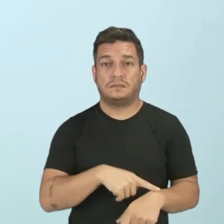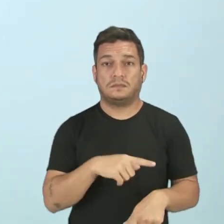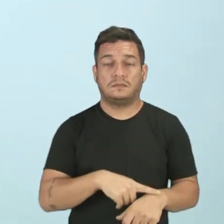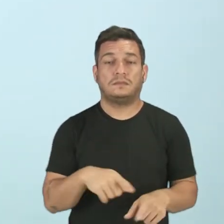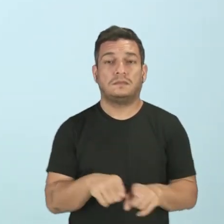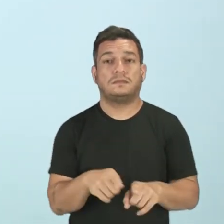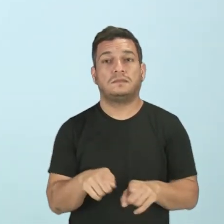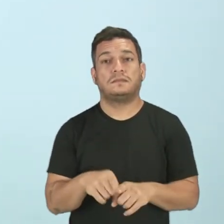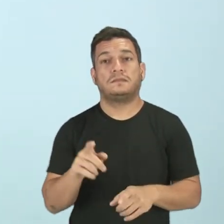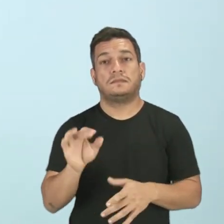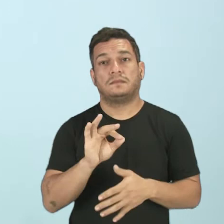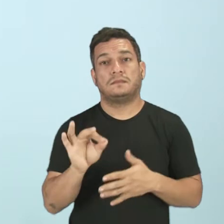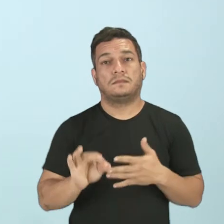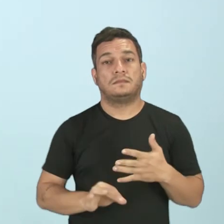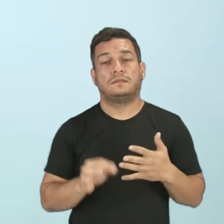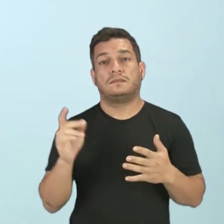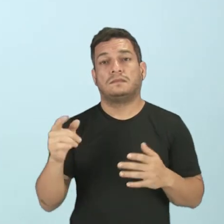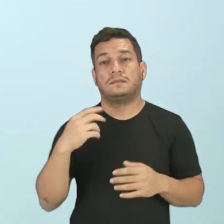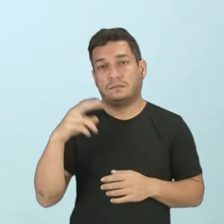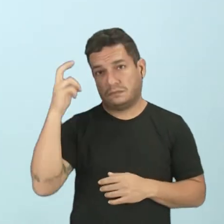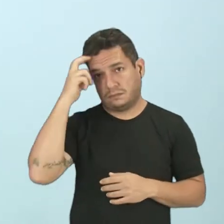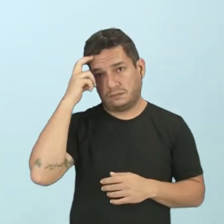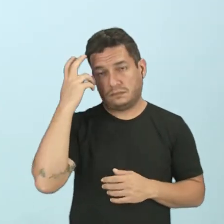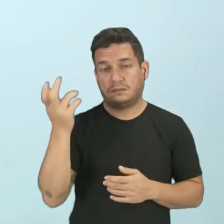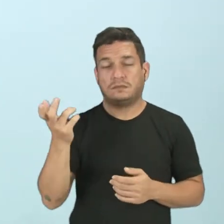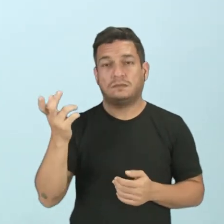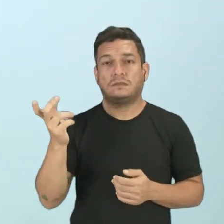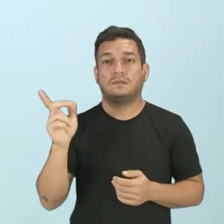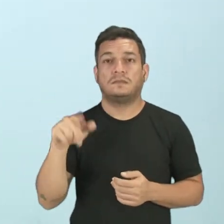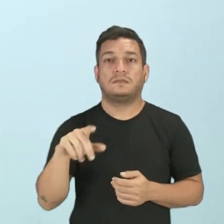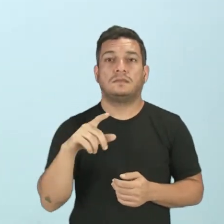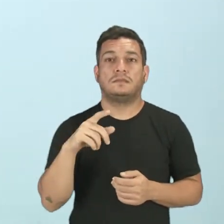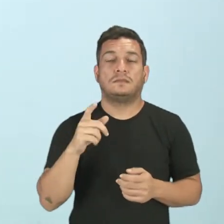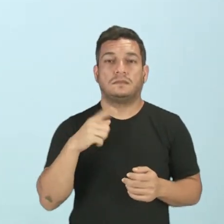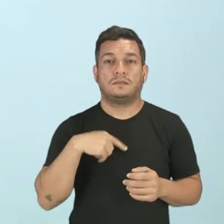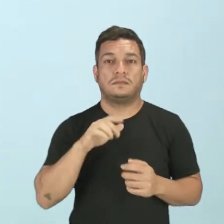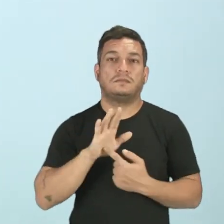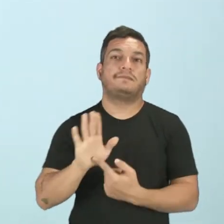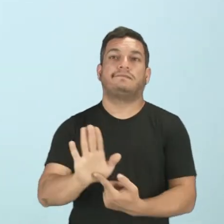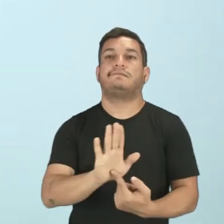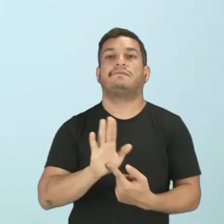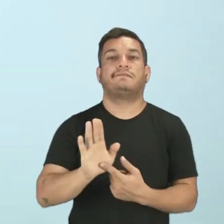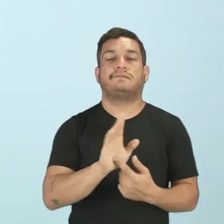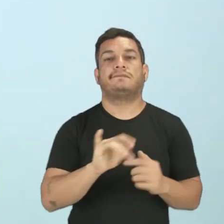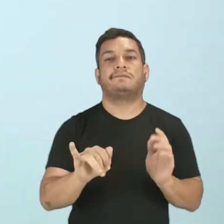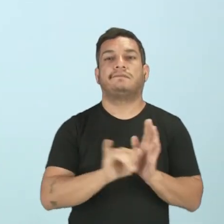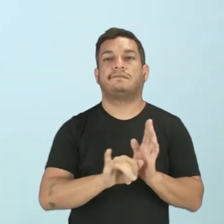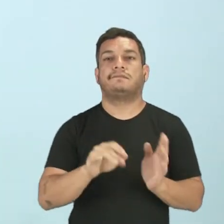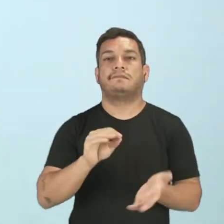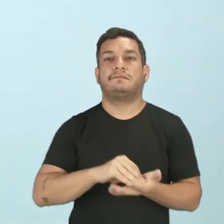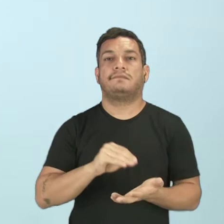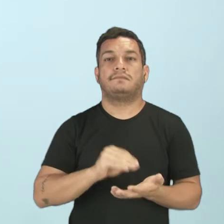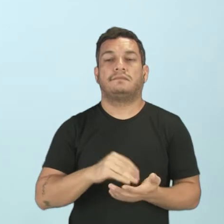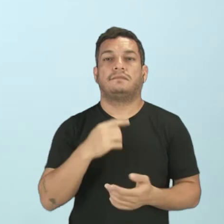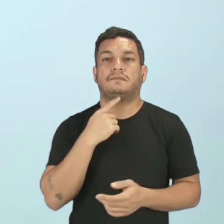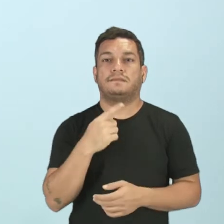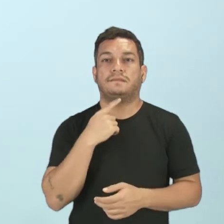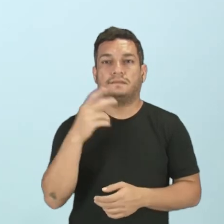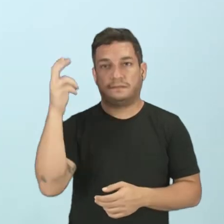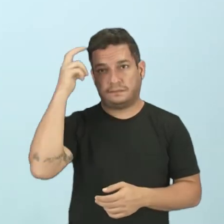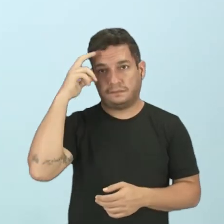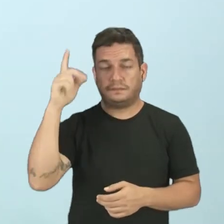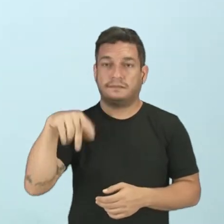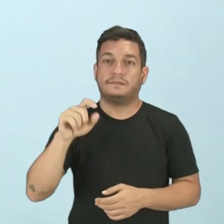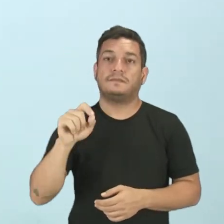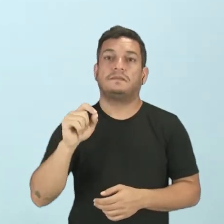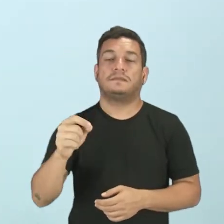tempo, diversos aspectos de diversas culturas, aonde não deixa transparecer a identidade de nenhuma cultura. E